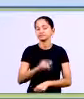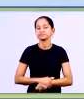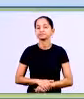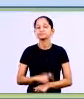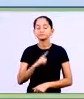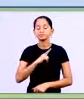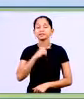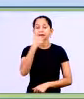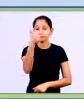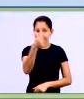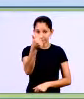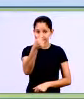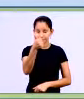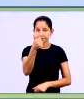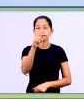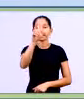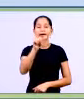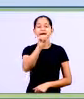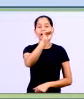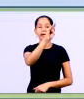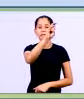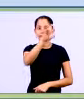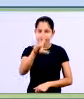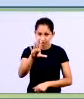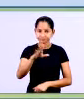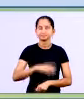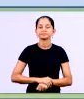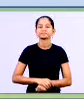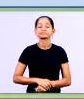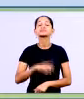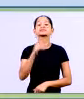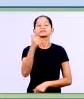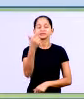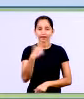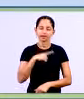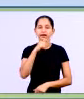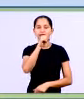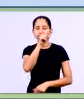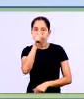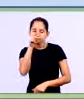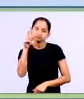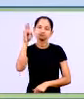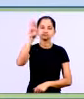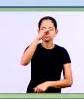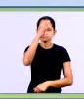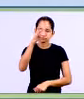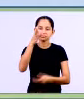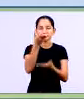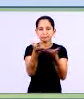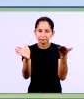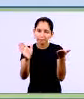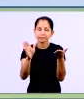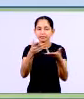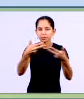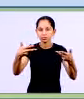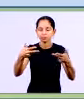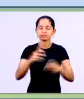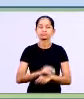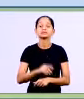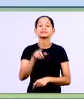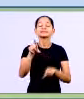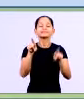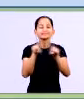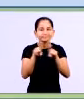primeira mudança foi no alfabeto, que nós vamos ver daqui a pouco, no trema, na acentuação, que é onde pegou mais, e o